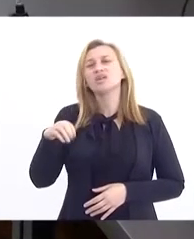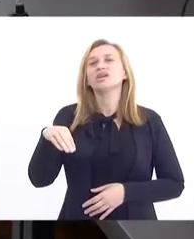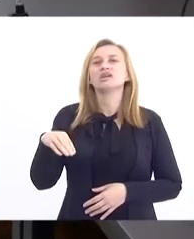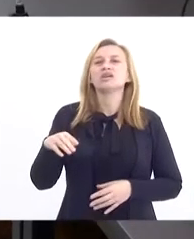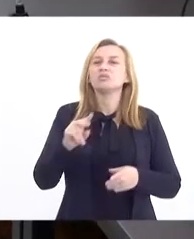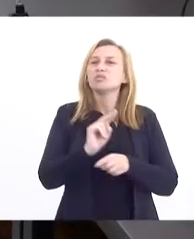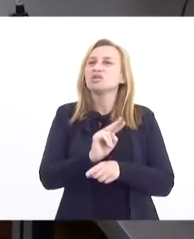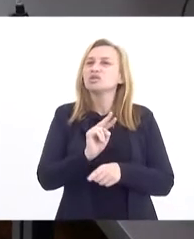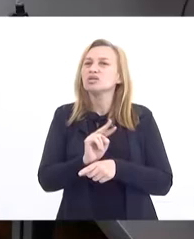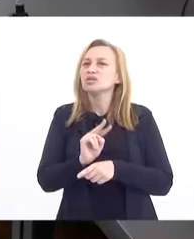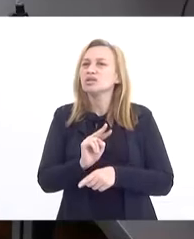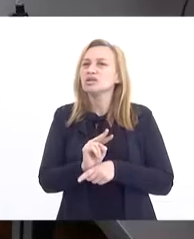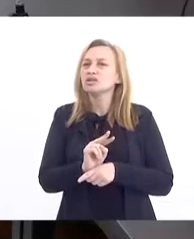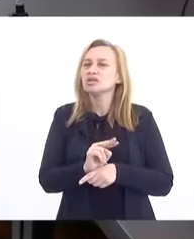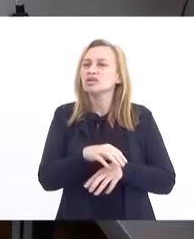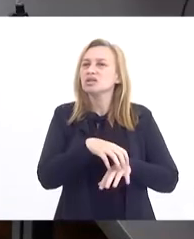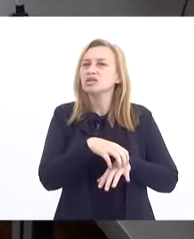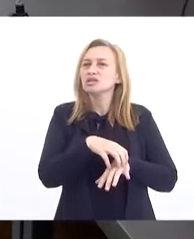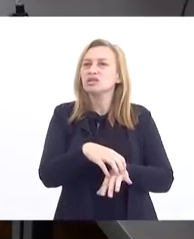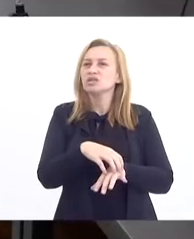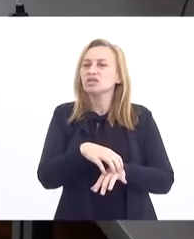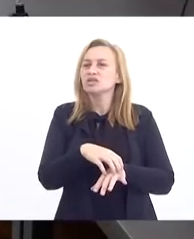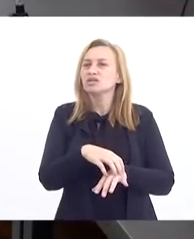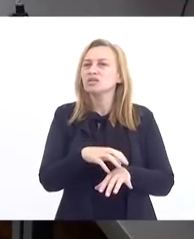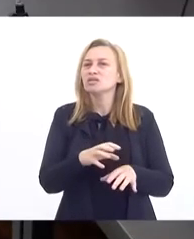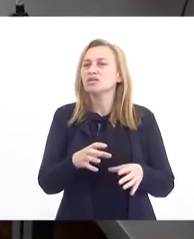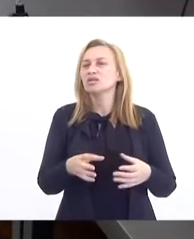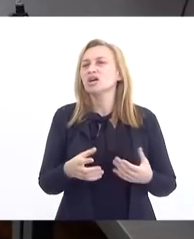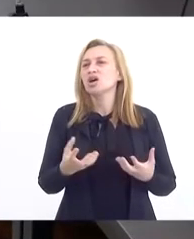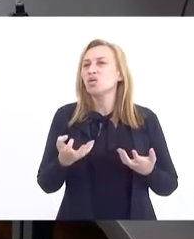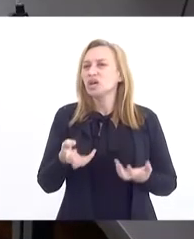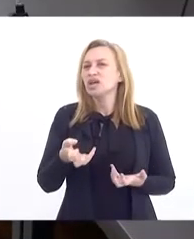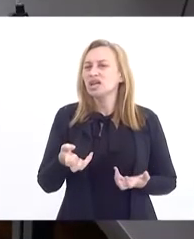monitoramento online dos coletivos, eu queria